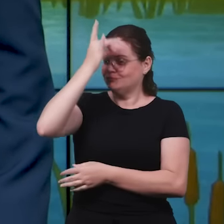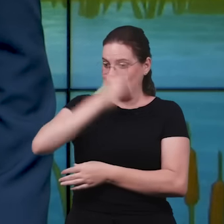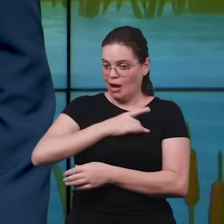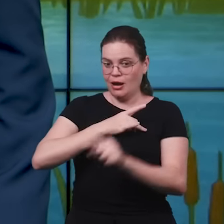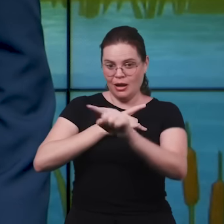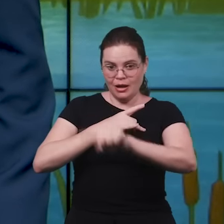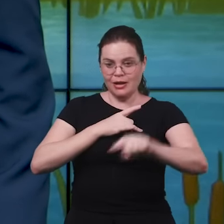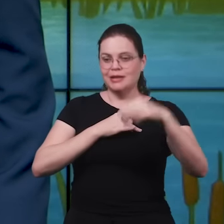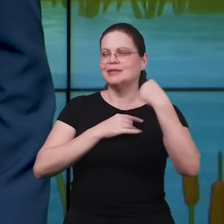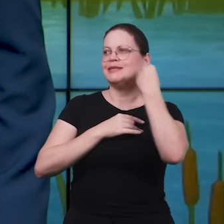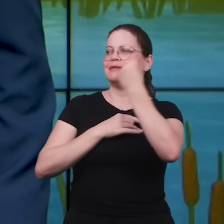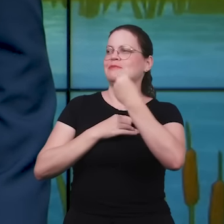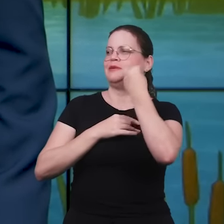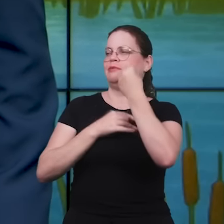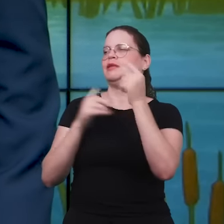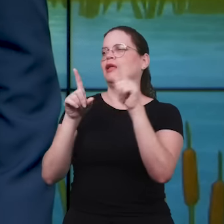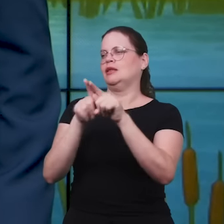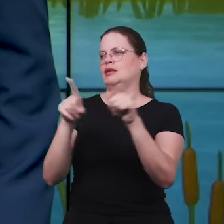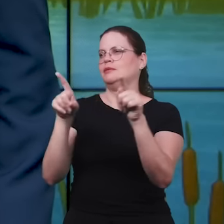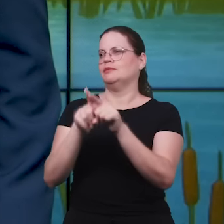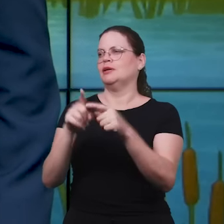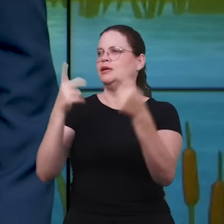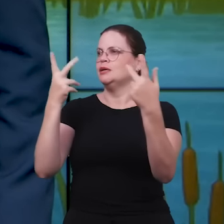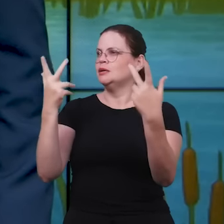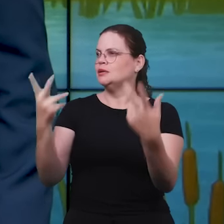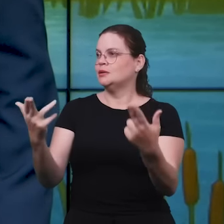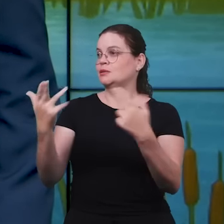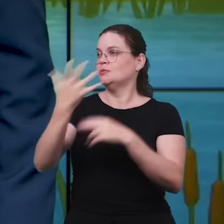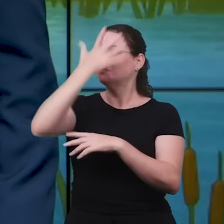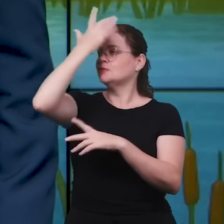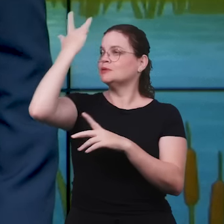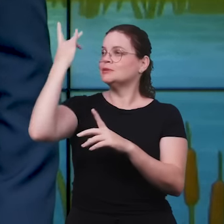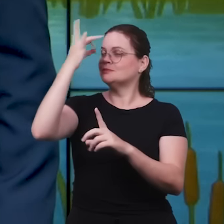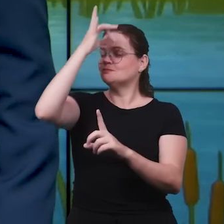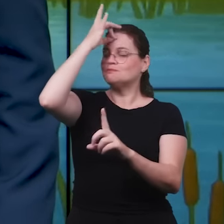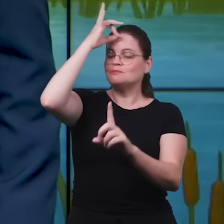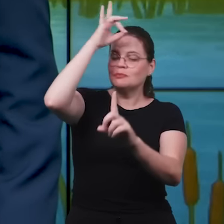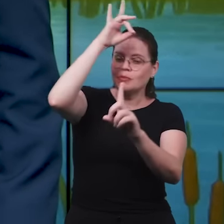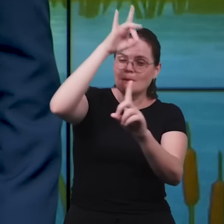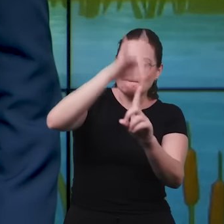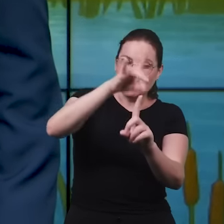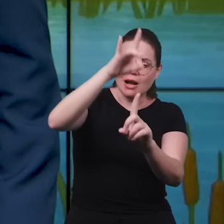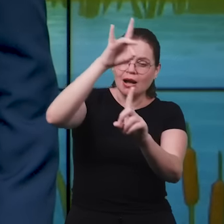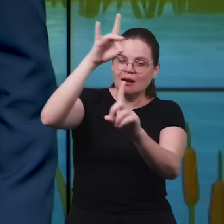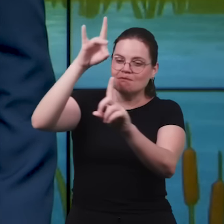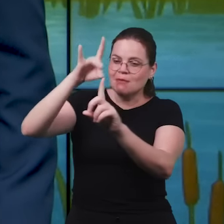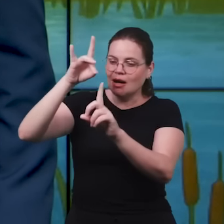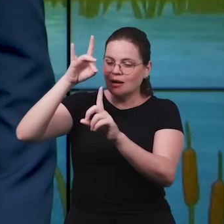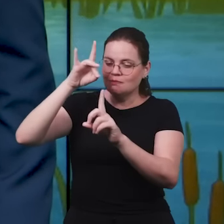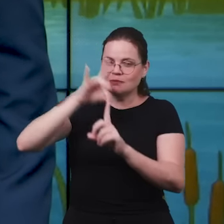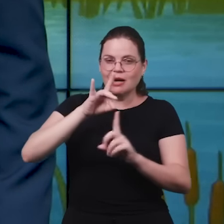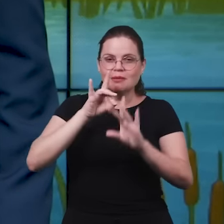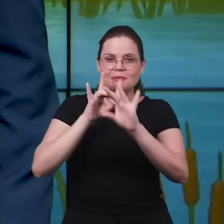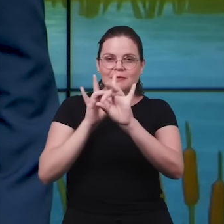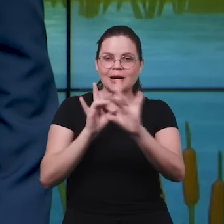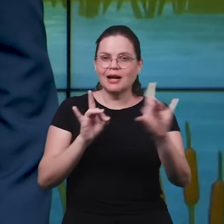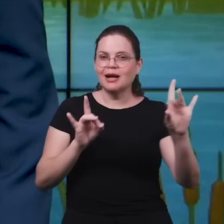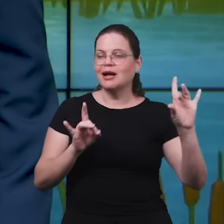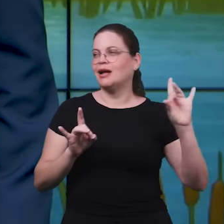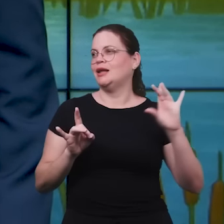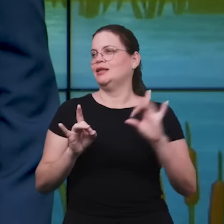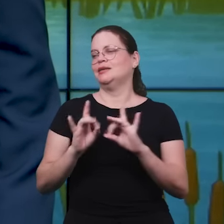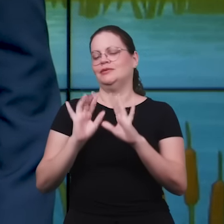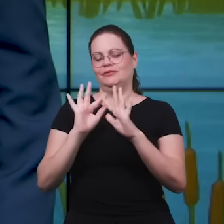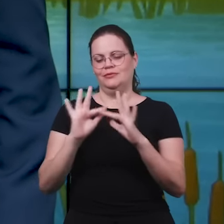vida dos intermediários. Que o Espírito Santo do Senhor possa descer sobre cada